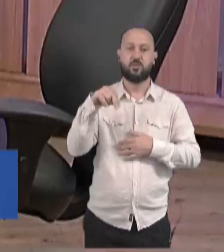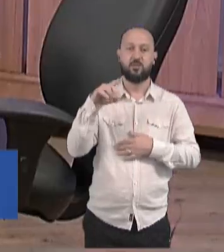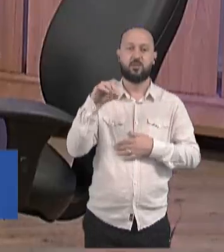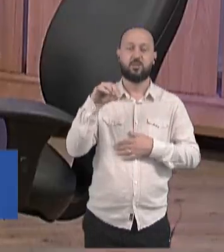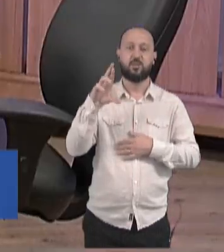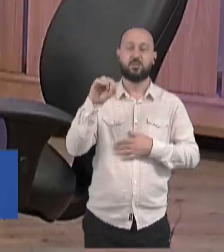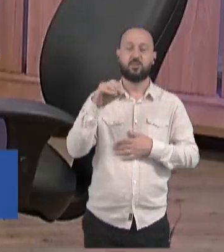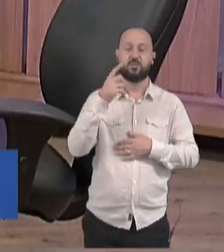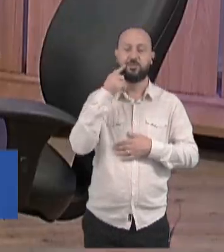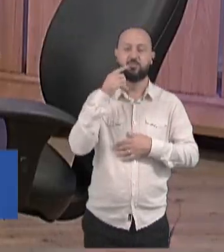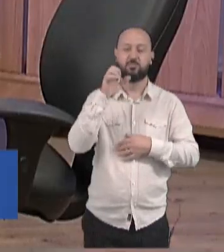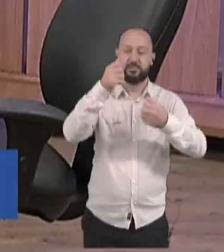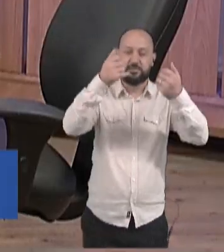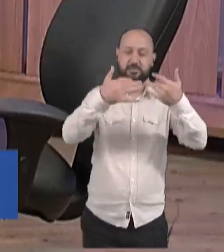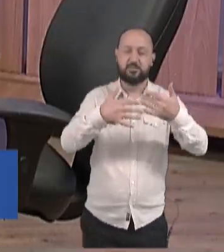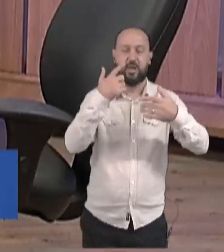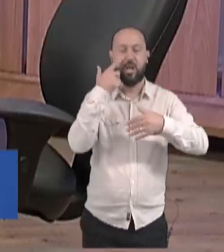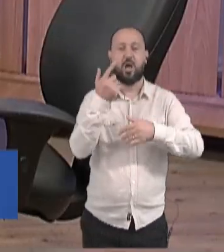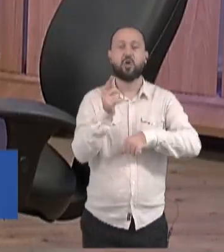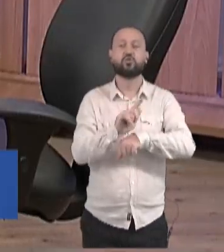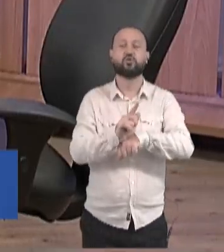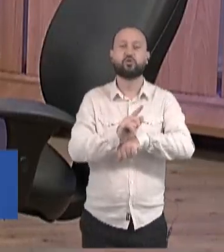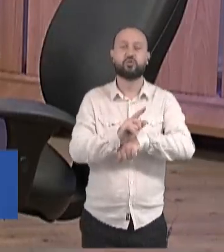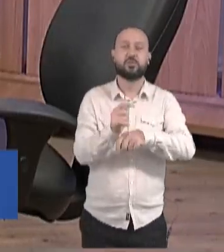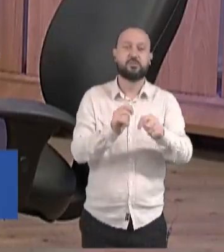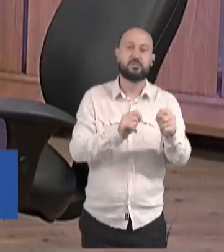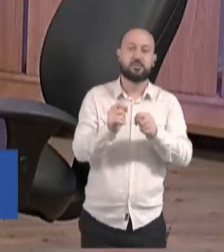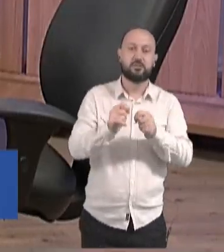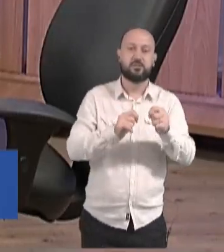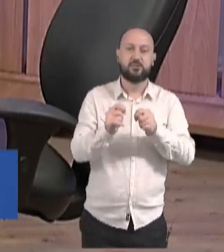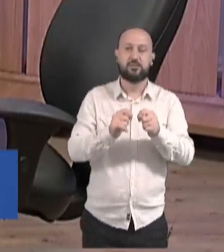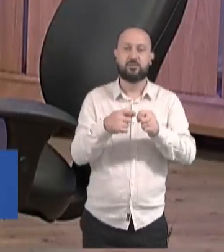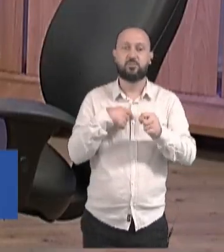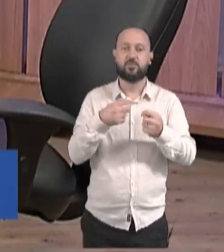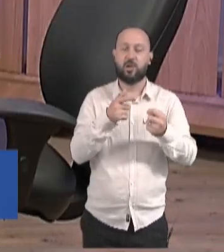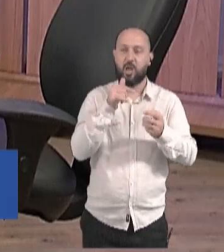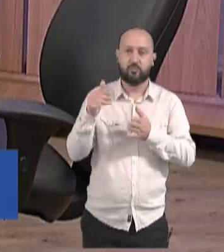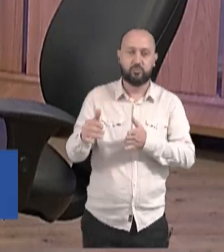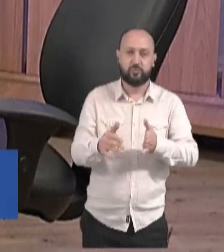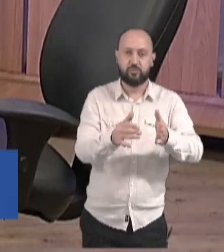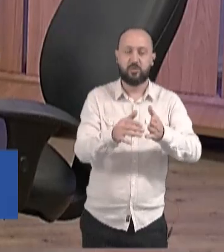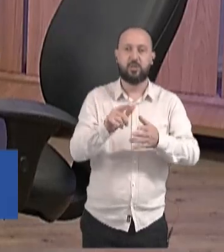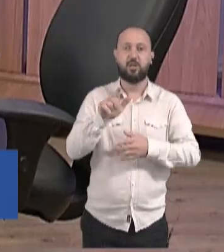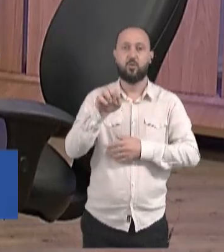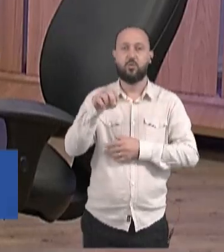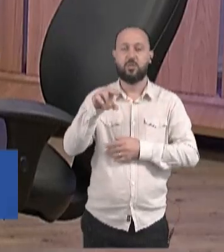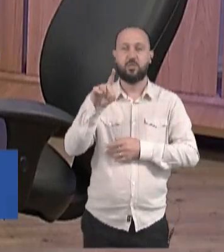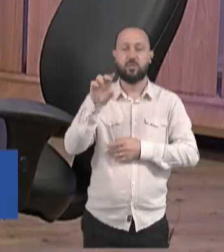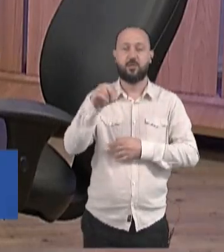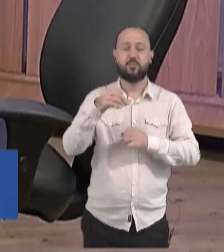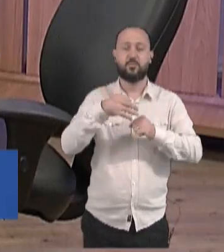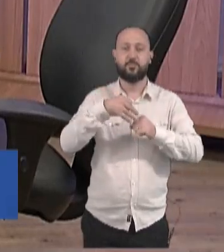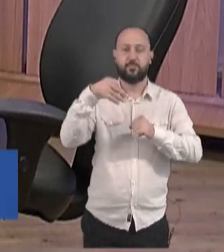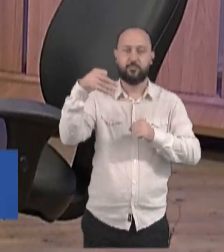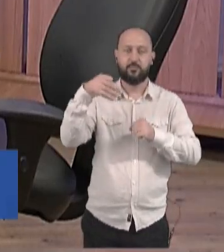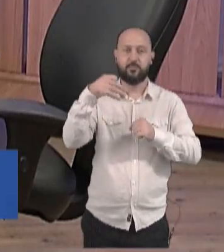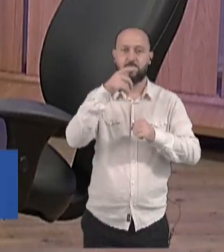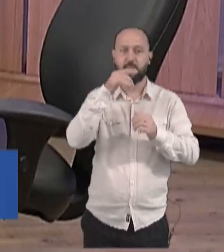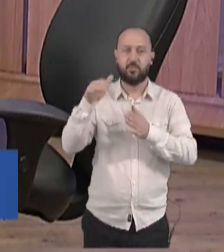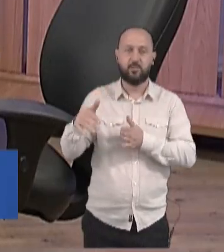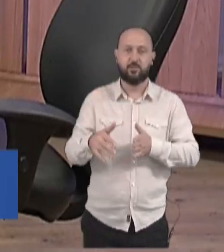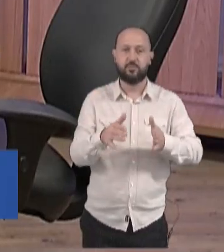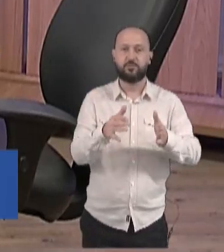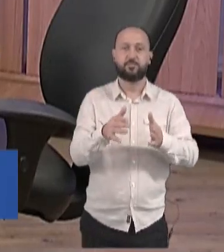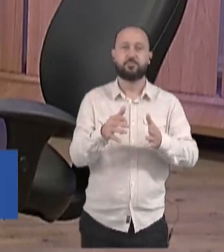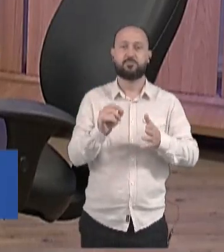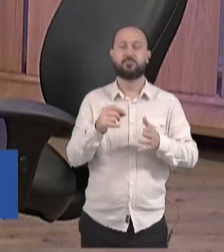que vai falar sobre o panorama da gestão de recursos hídricos em Mato Grosso do Sul. O Leonardo, ele é mestre em saneamento